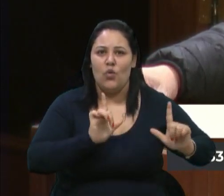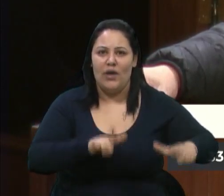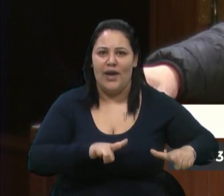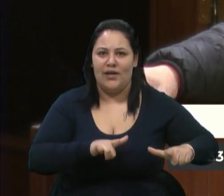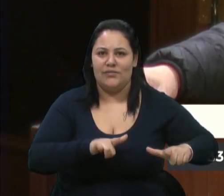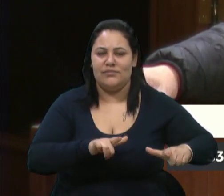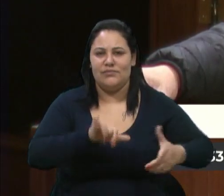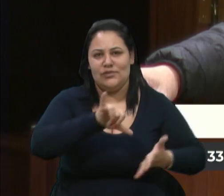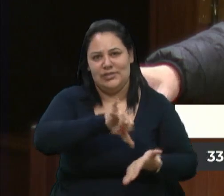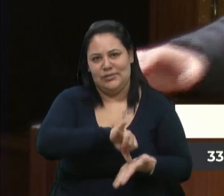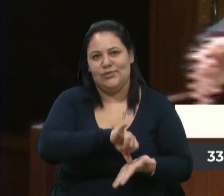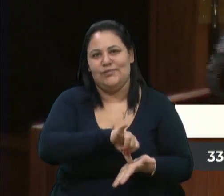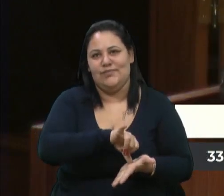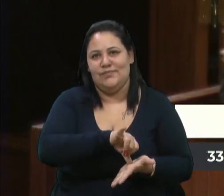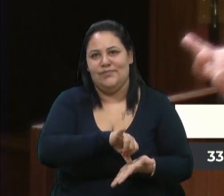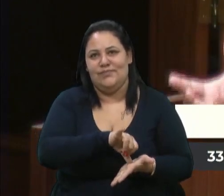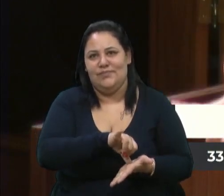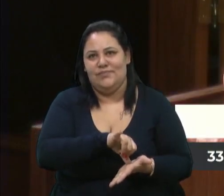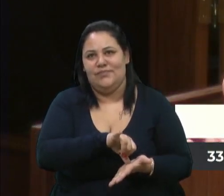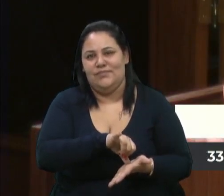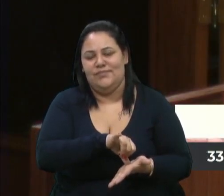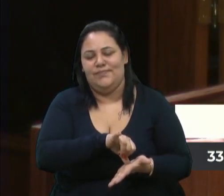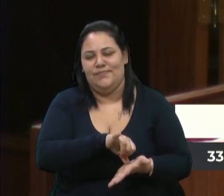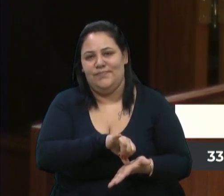Peregrino, onde